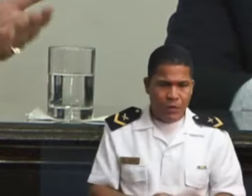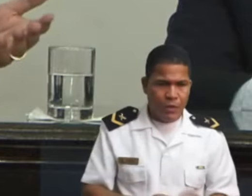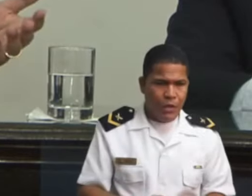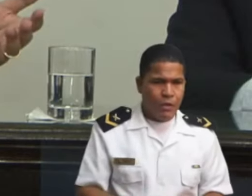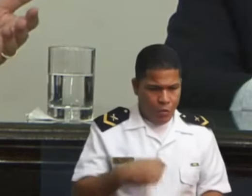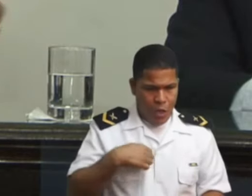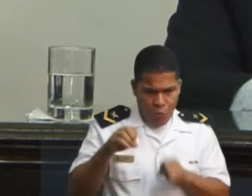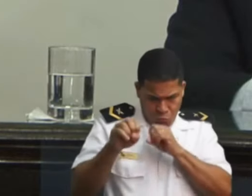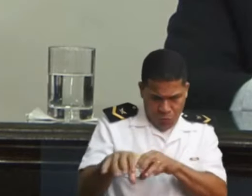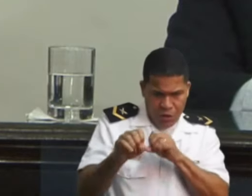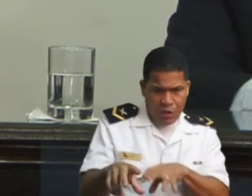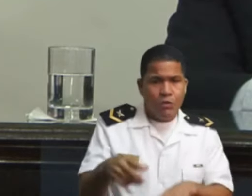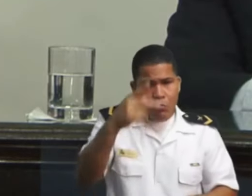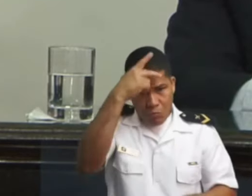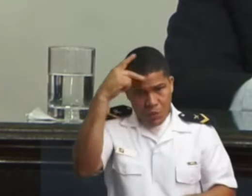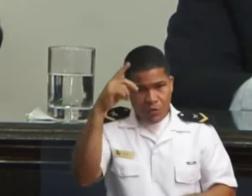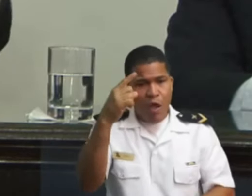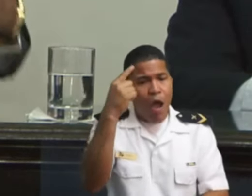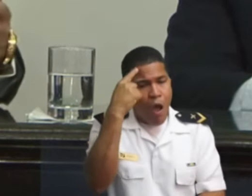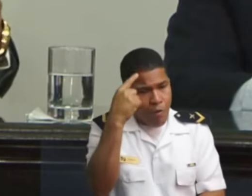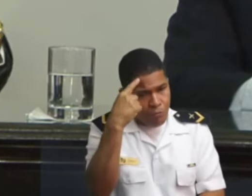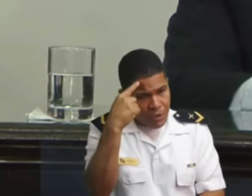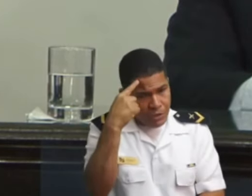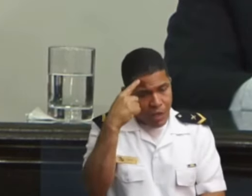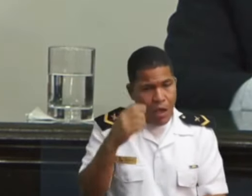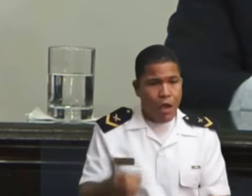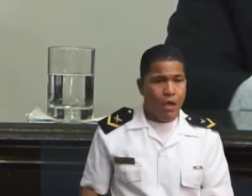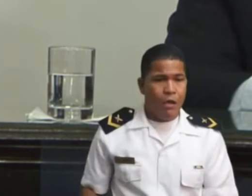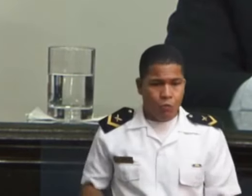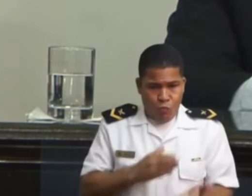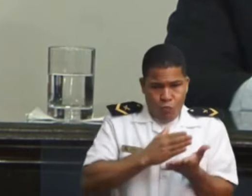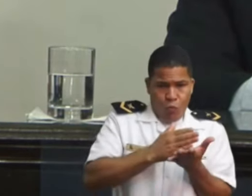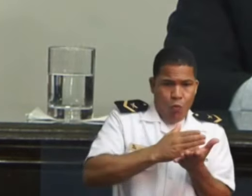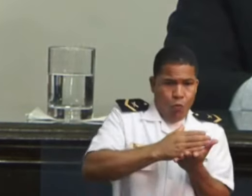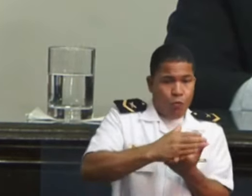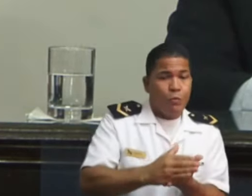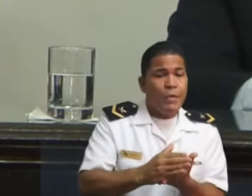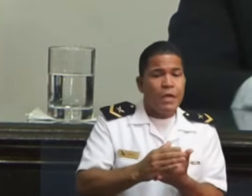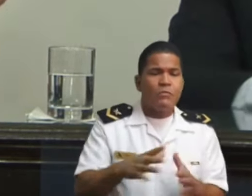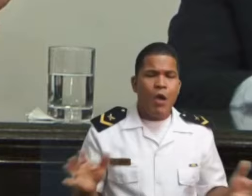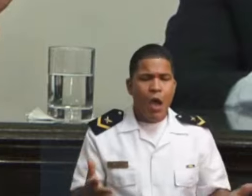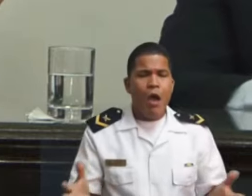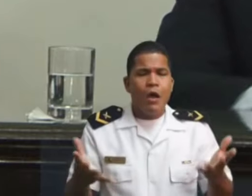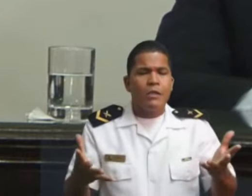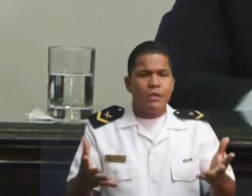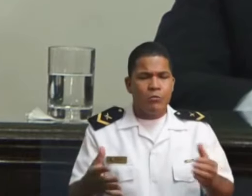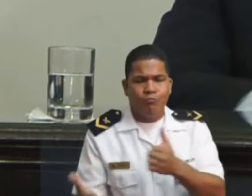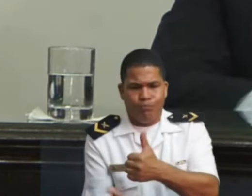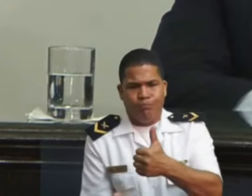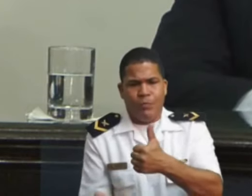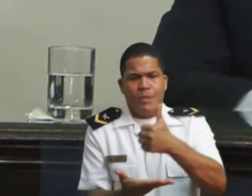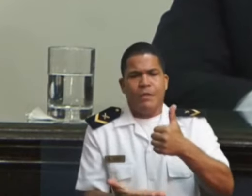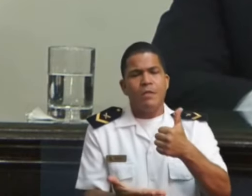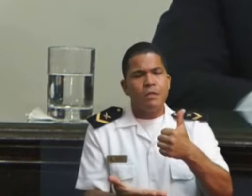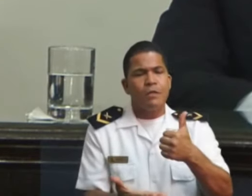ensino a pensar. Eu ensino a origem. Eu ensino a razão e a essência. Né?